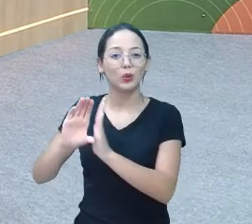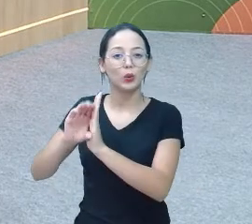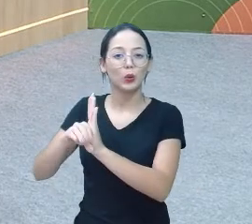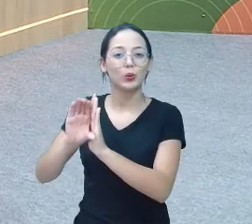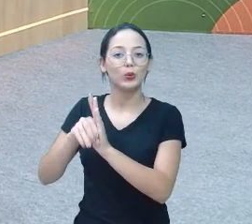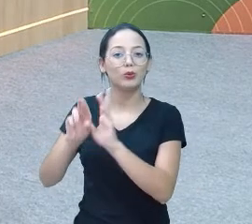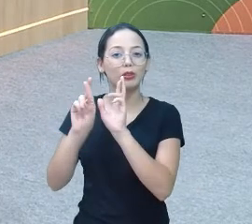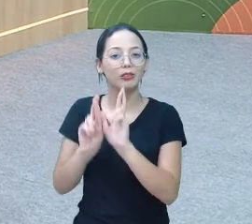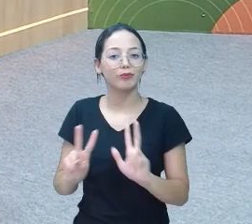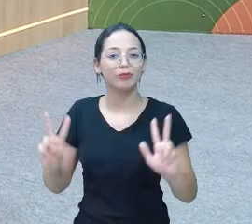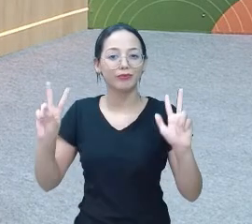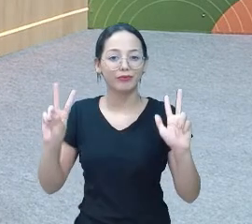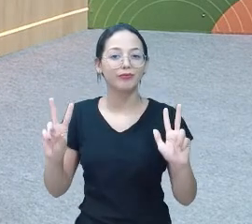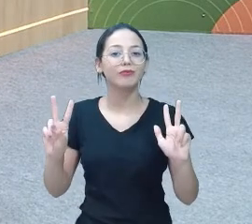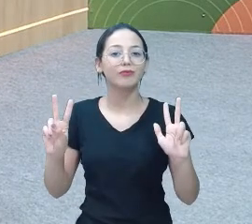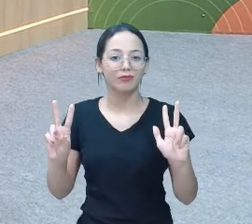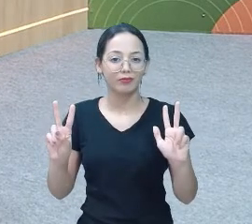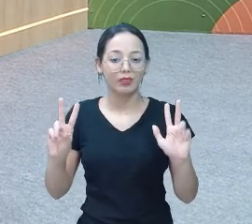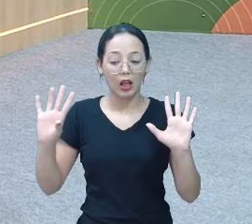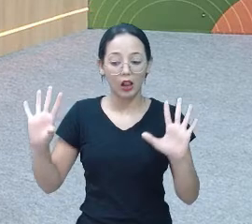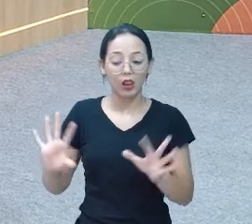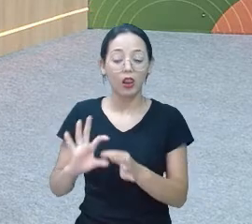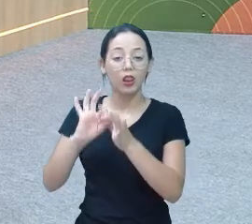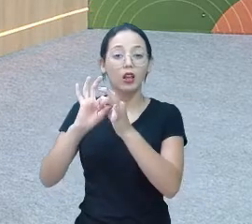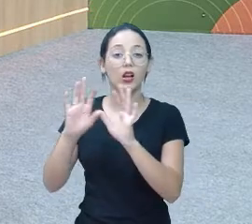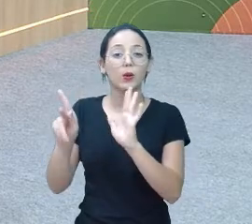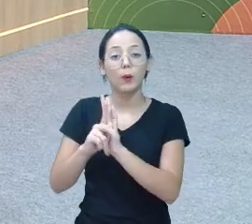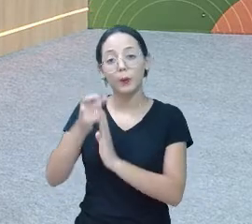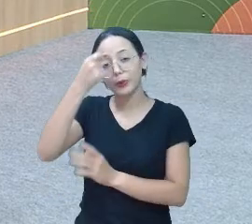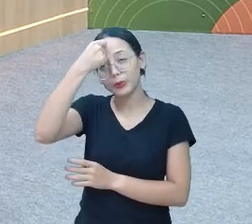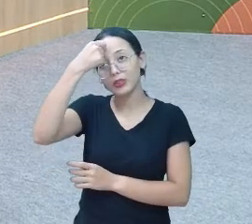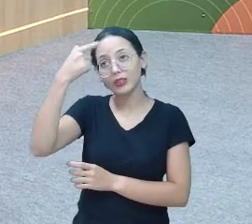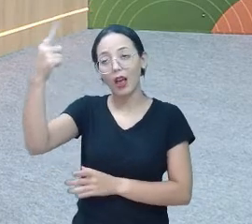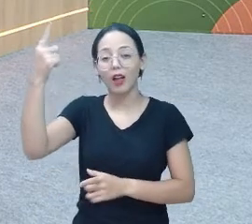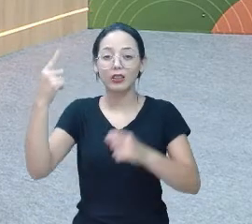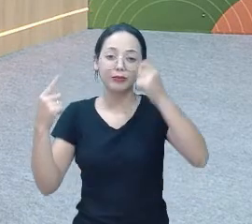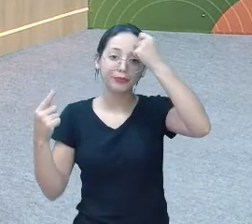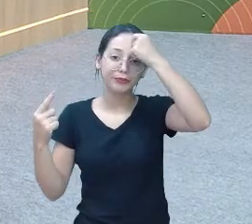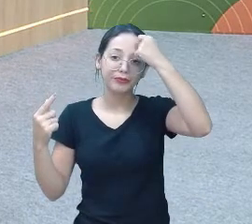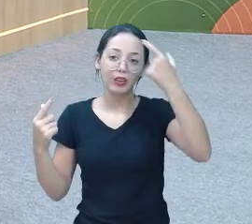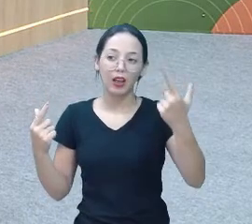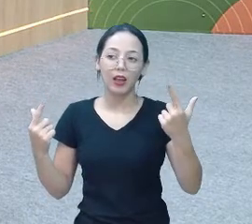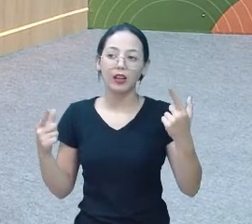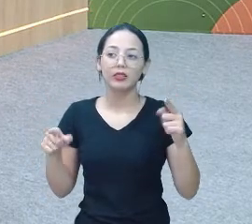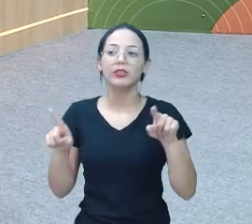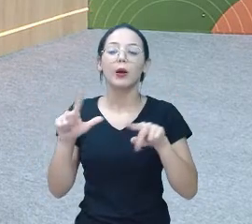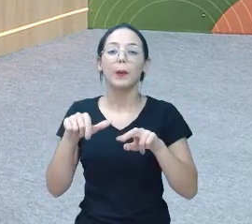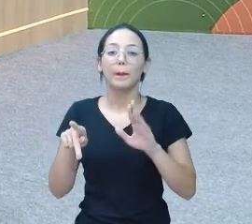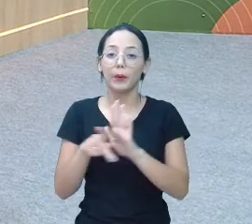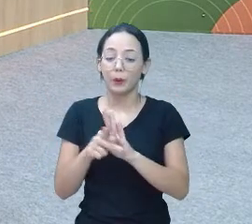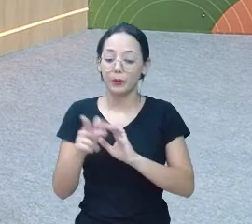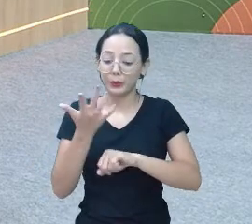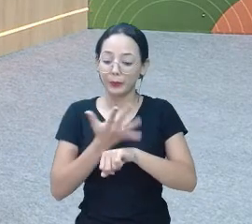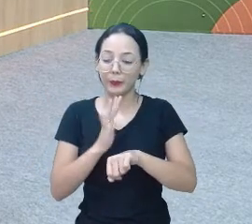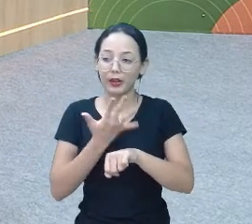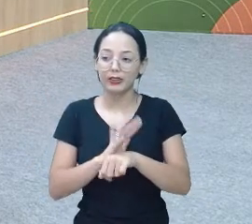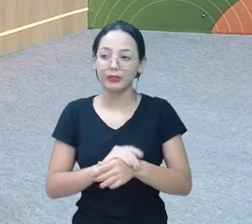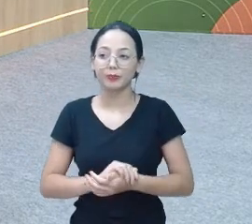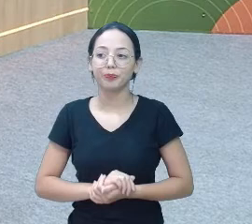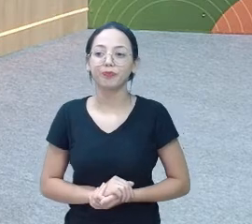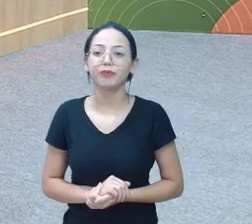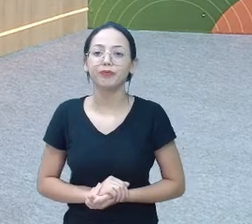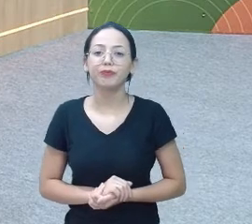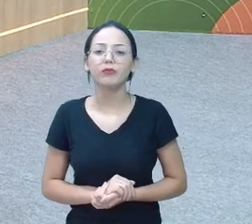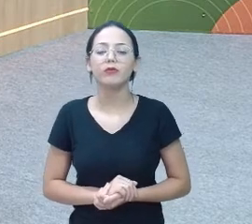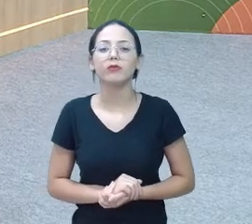conceitual, algo muito mais que está ligado a ideias e partindo de práticas, tá certo? Uma